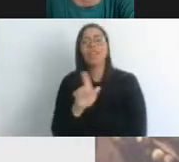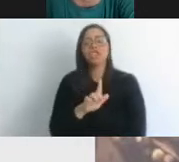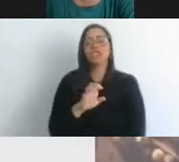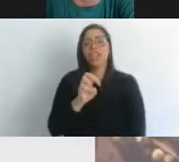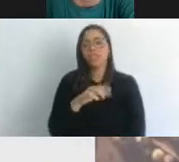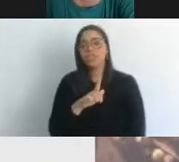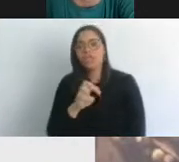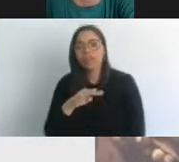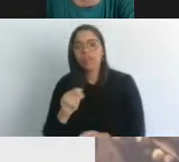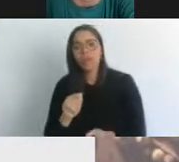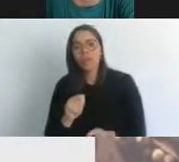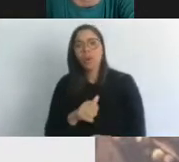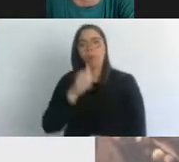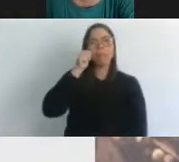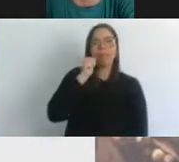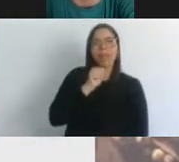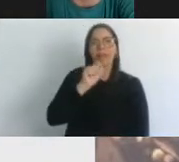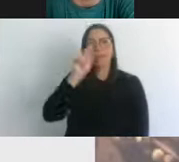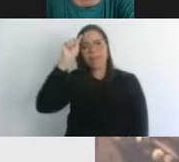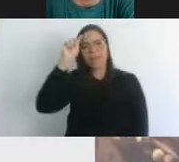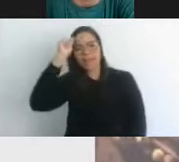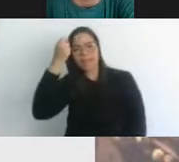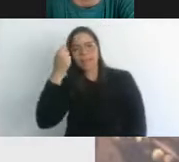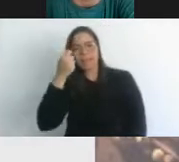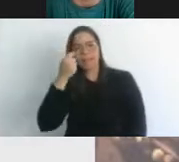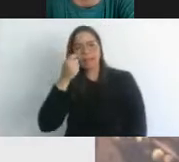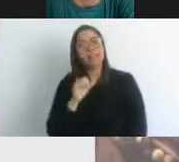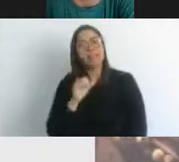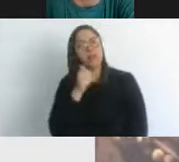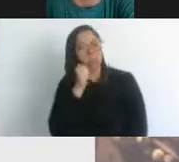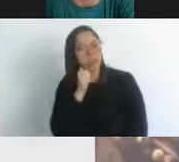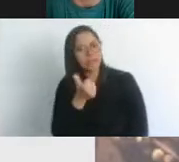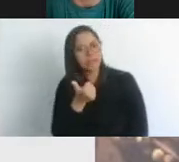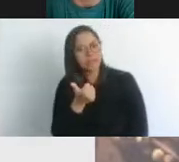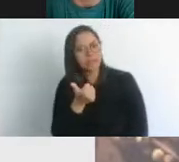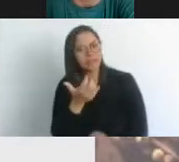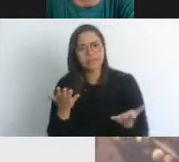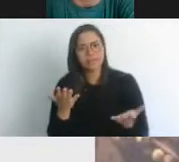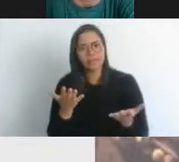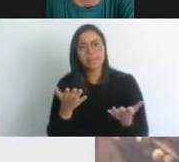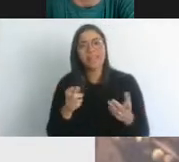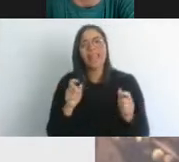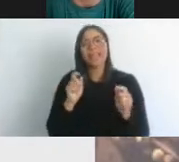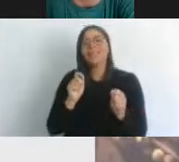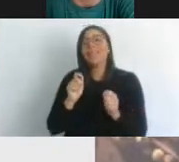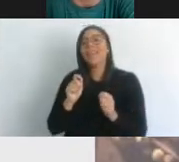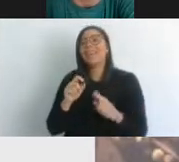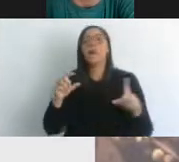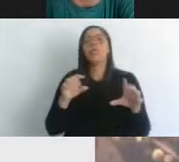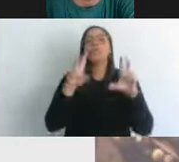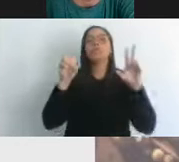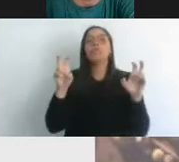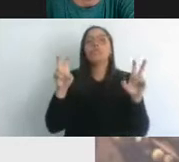tá mulheres negras são mulheres e quem é que dá o título de